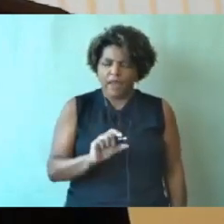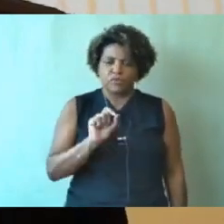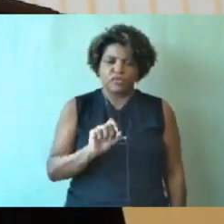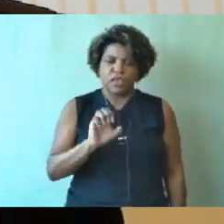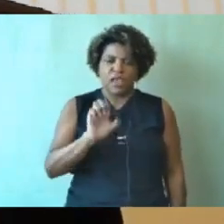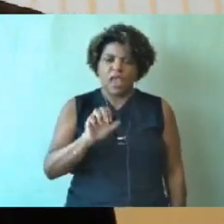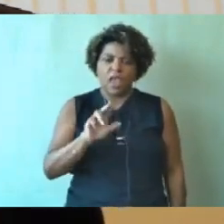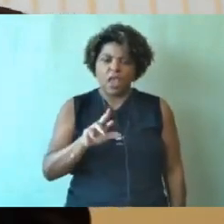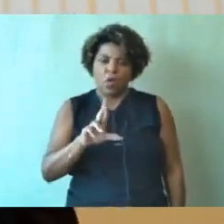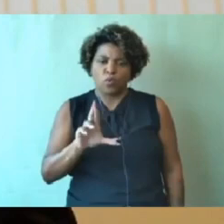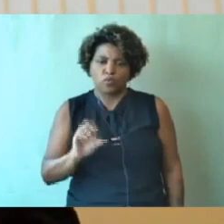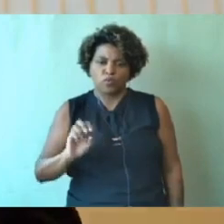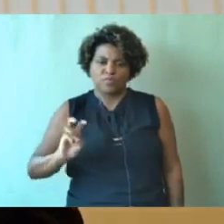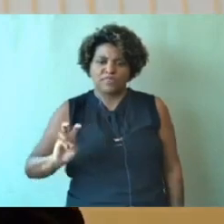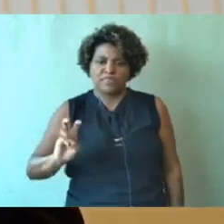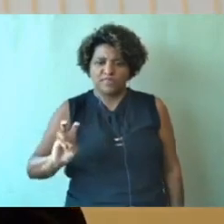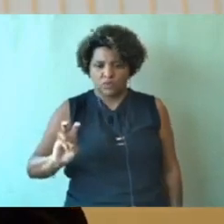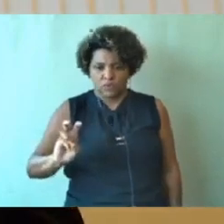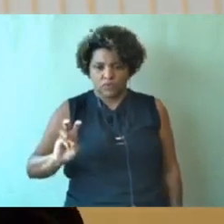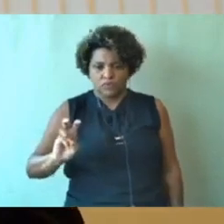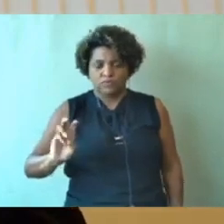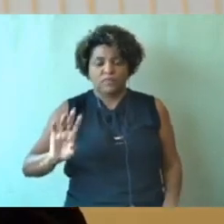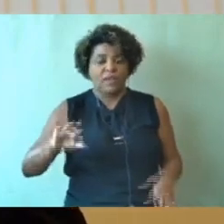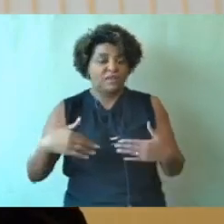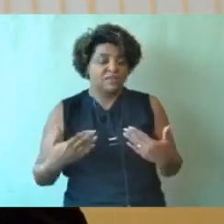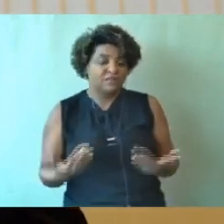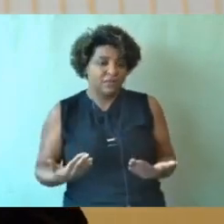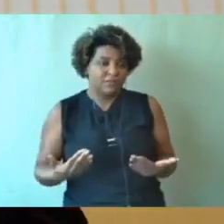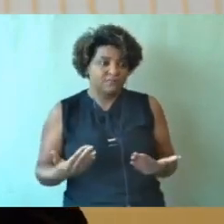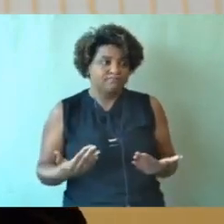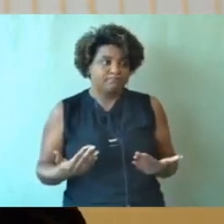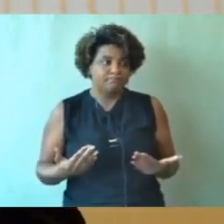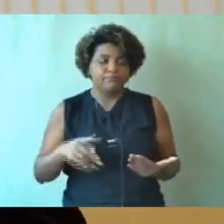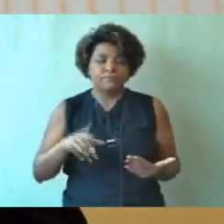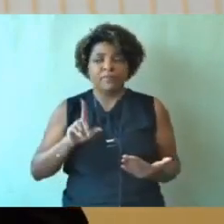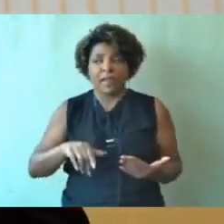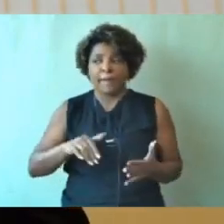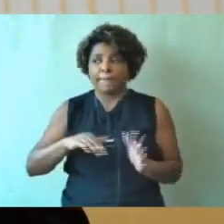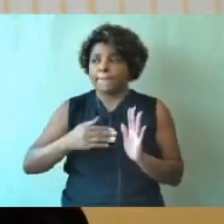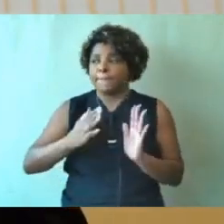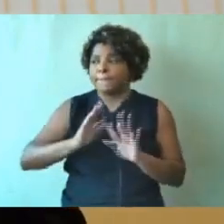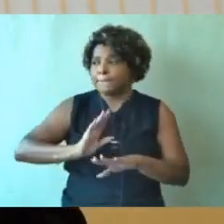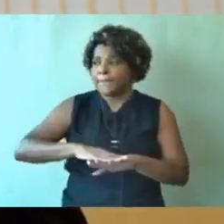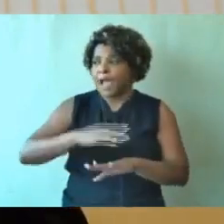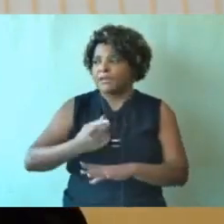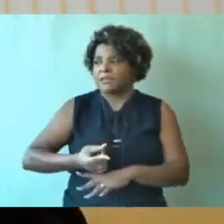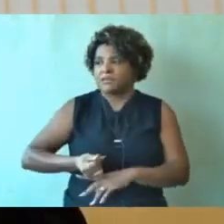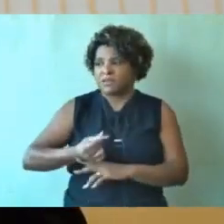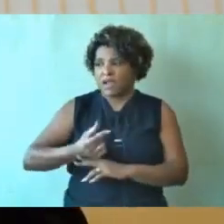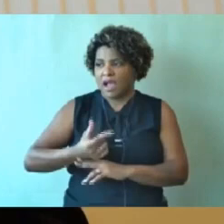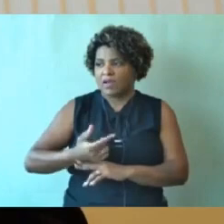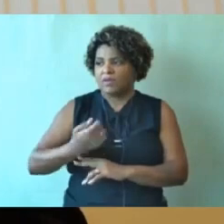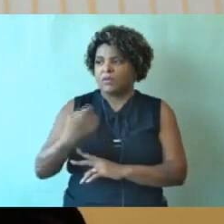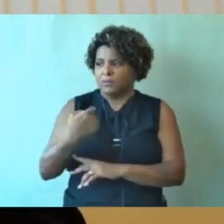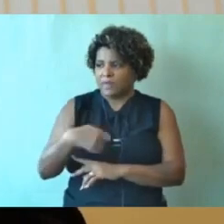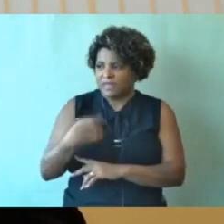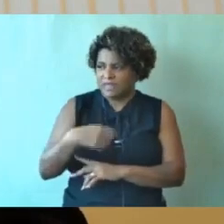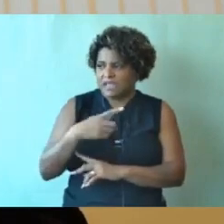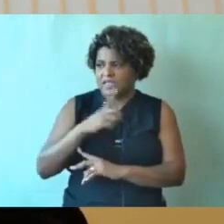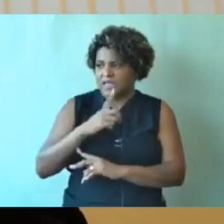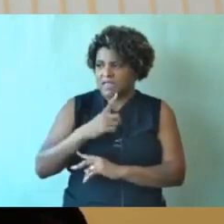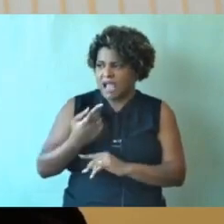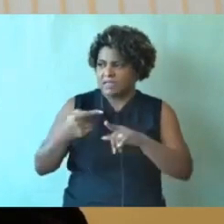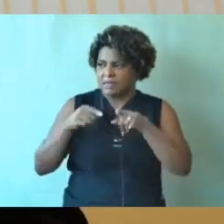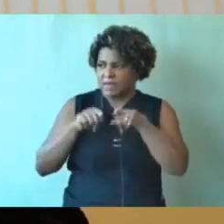custou quase 30% mais caro. Isso onera. Então, assim, precisa ter realmente aporte do poder público